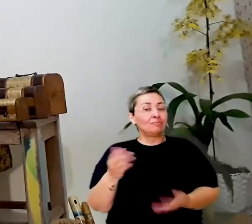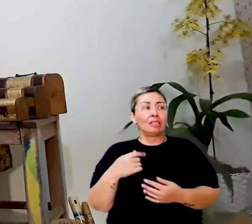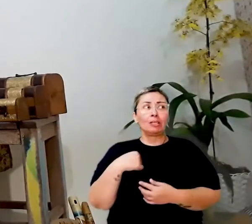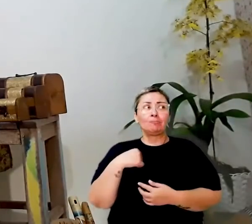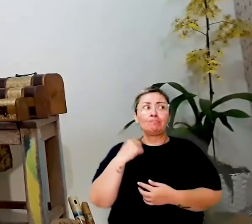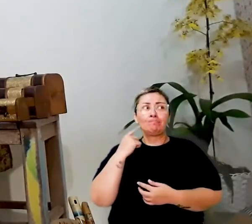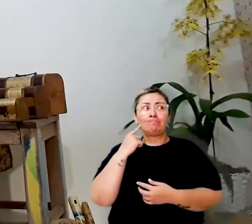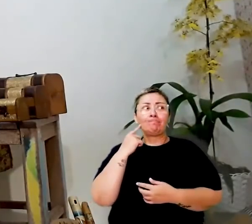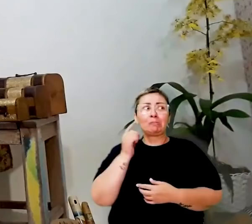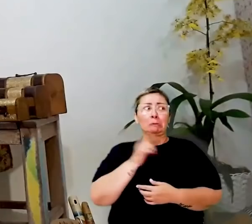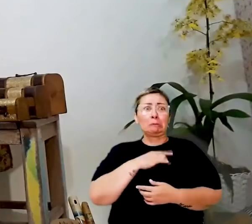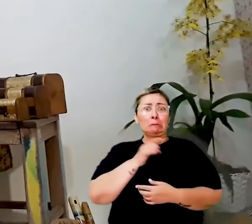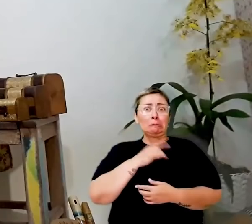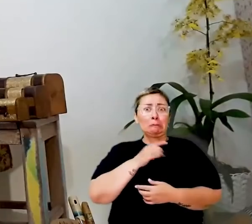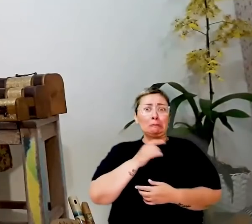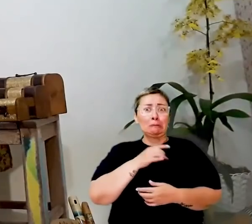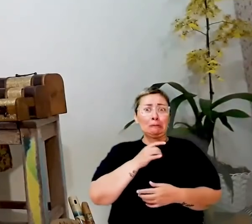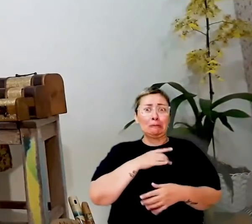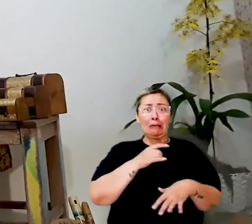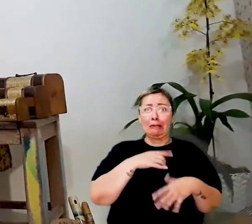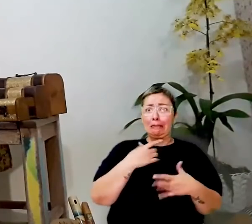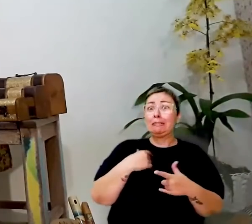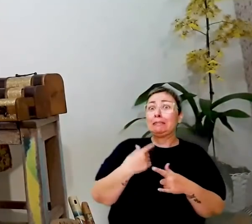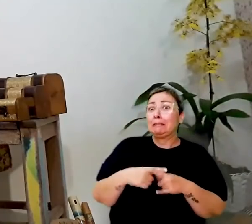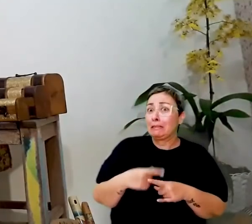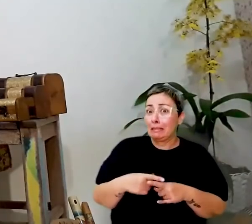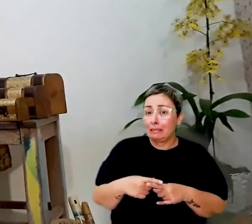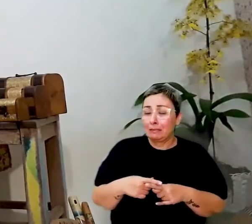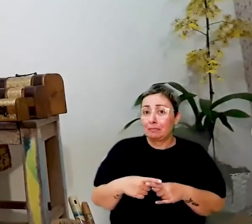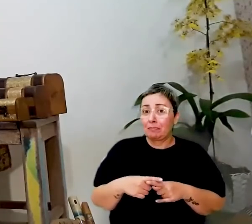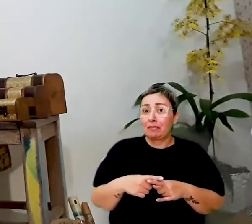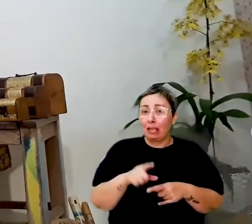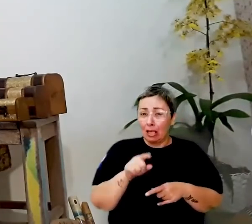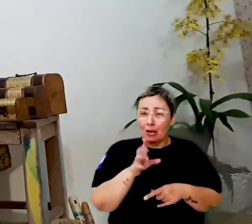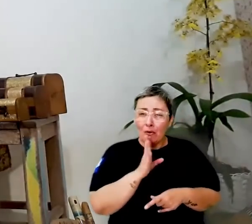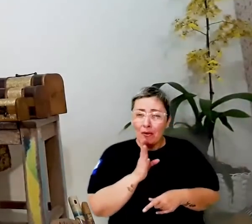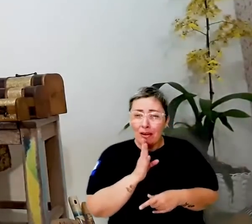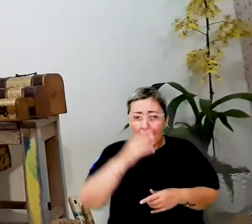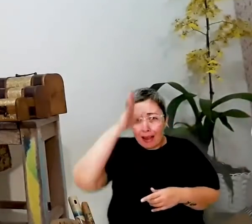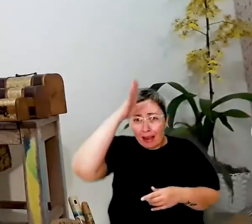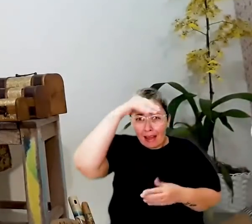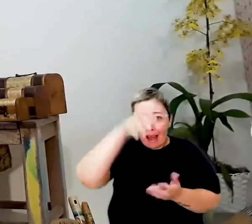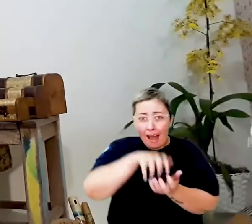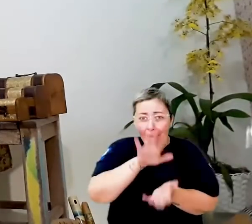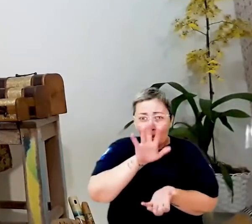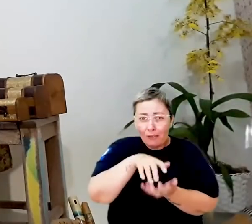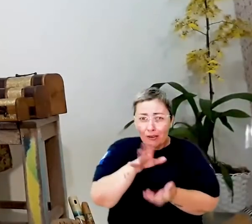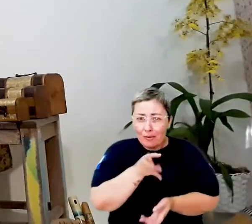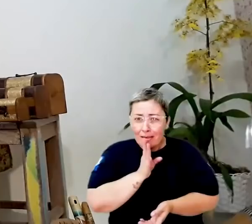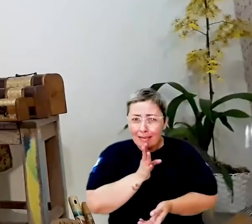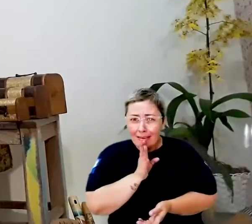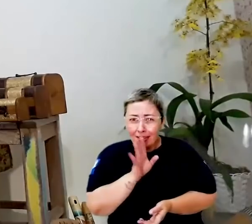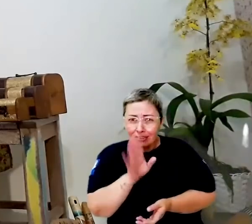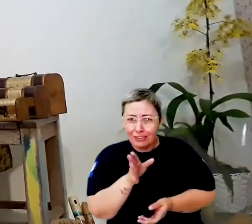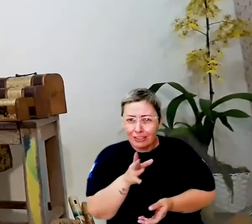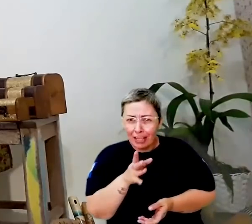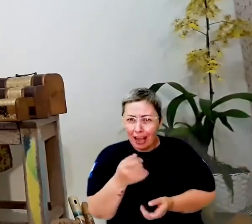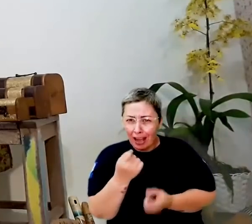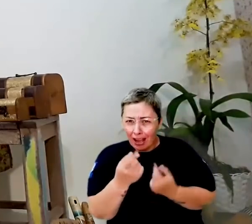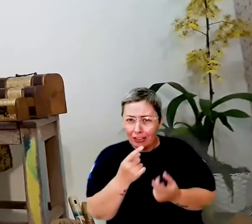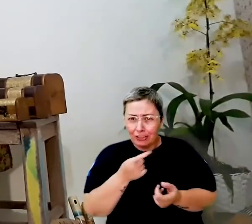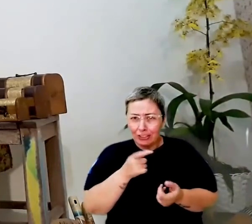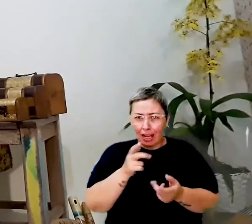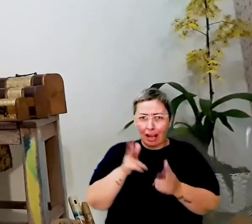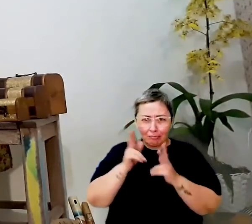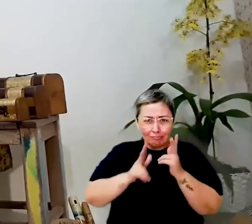eu ficava com muito medo. Sabe por quê? Quem é que conhece a Cuca? Você já conheceu a Cuca alguma vez? Já